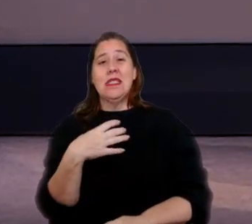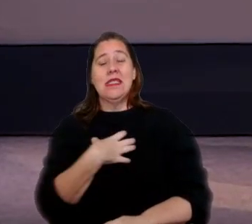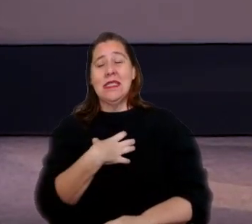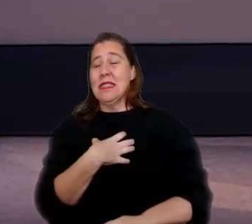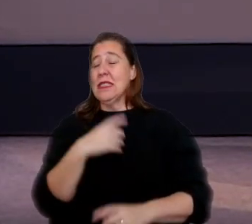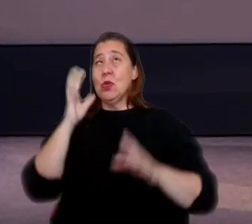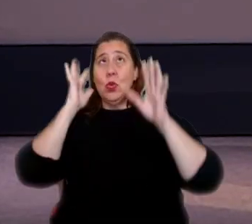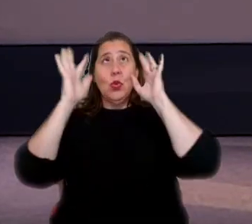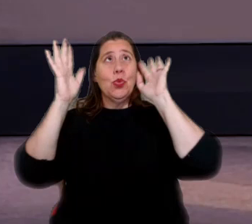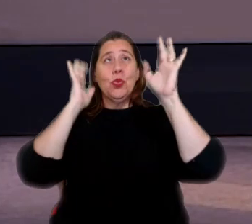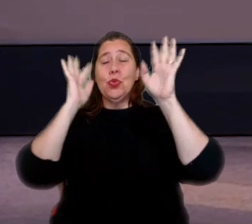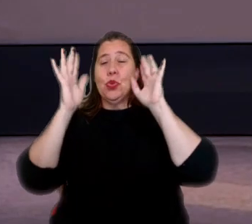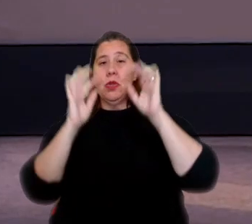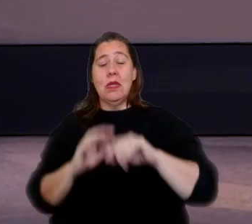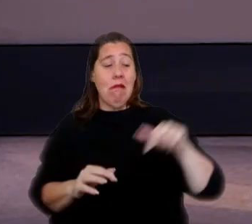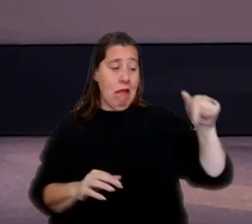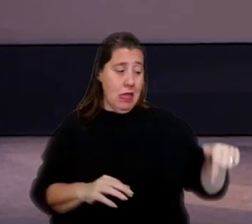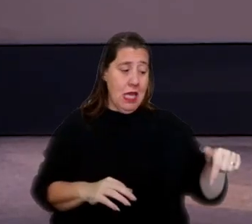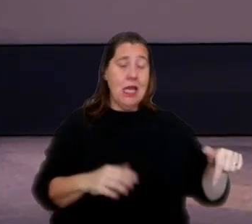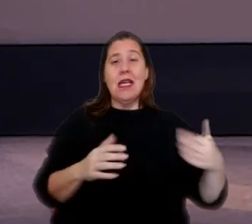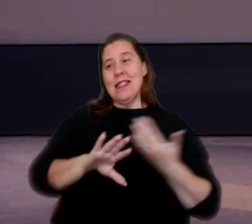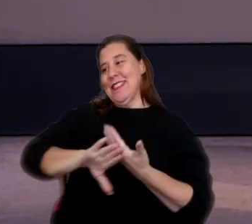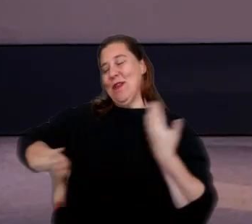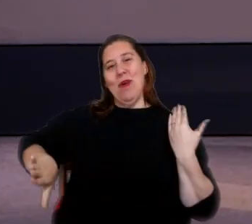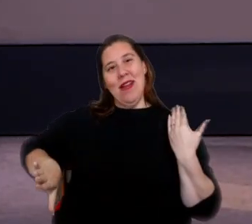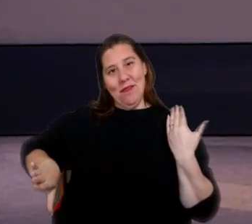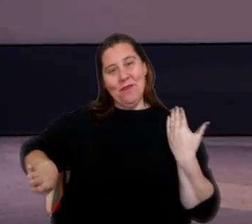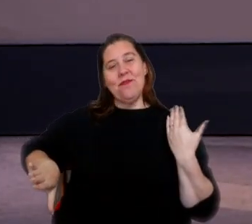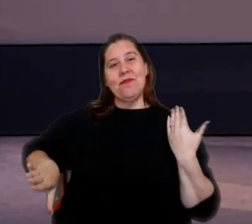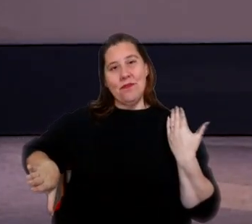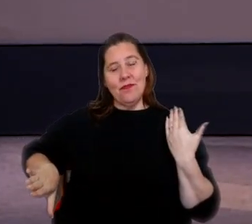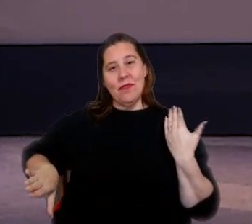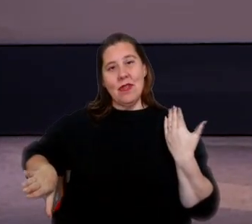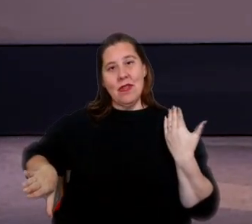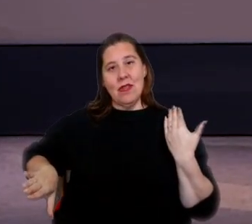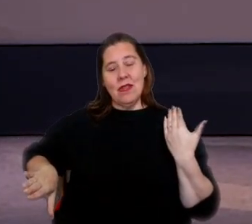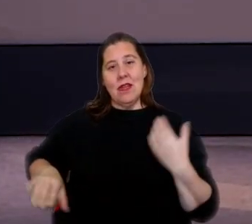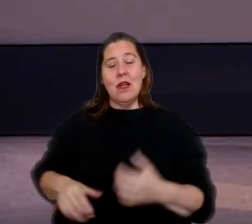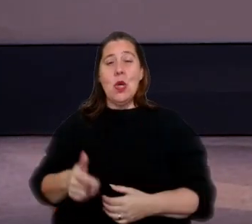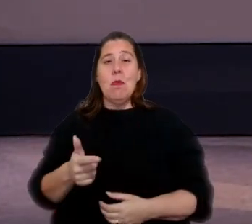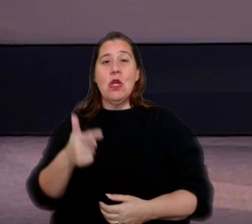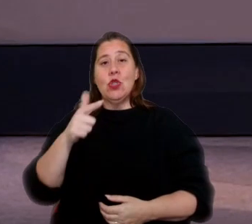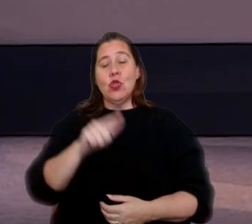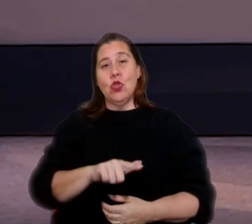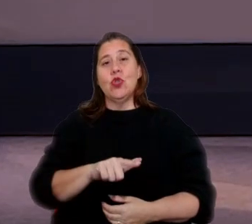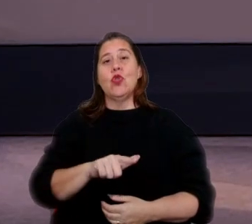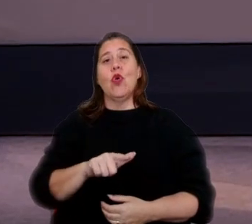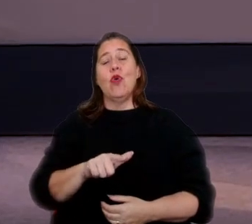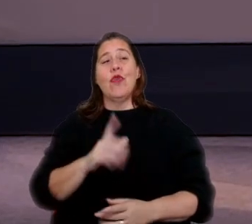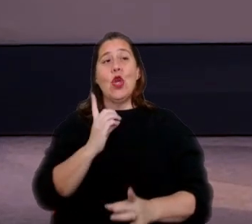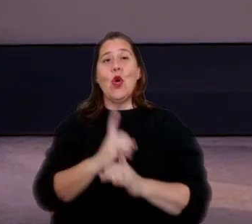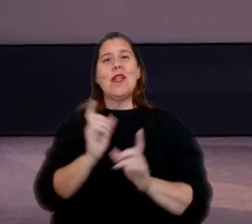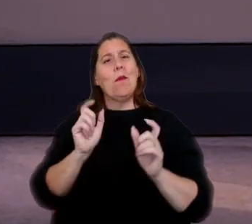uma alienação total. E ele, Léo, quer a separação. Ele quer a separação para reencontrar